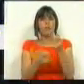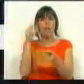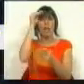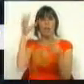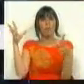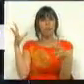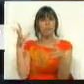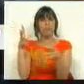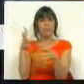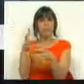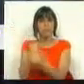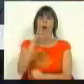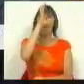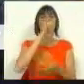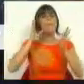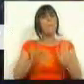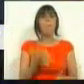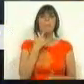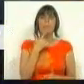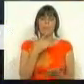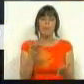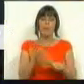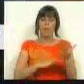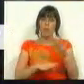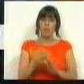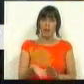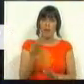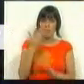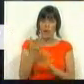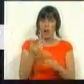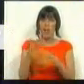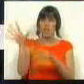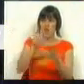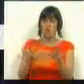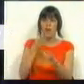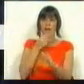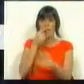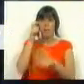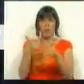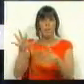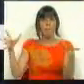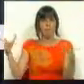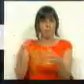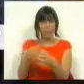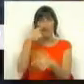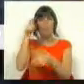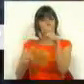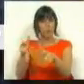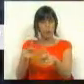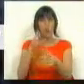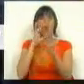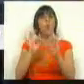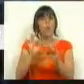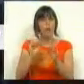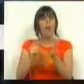O Governo tem de perceber que quanto mais frágeis e envelhecidas são as regiões e as suas populações, maiores são os